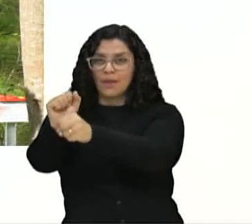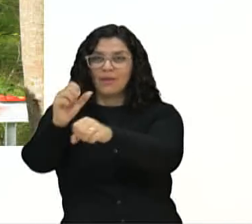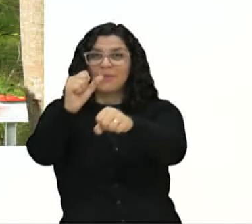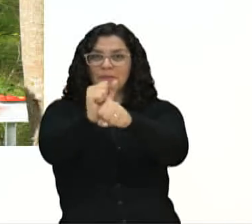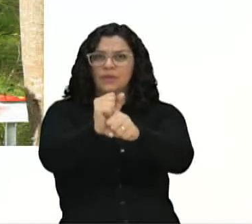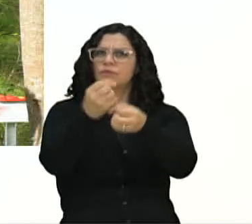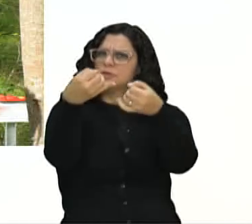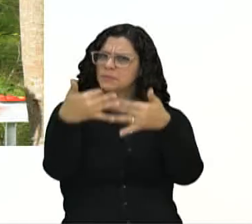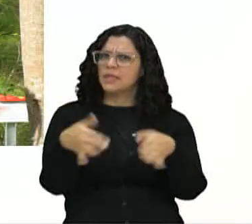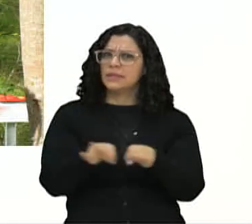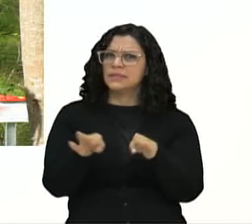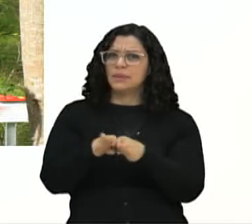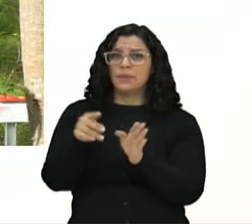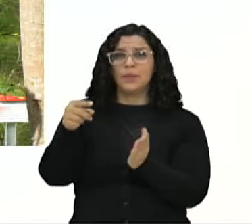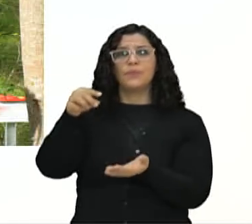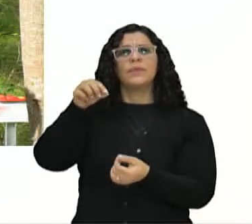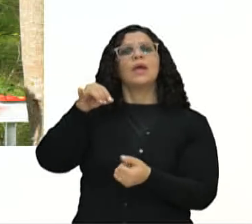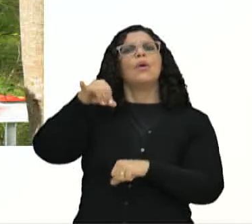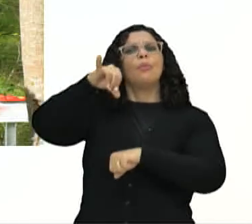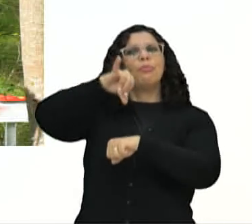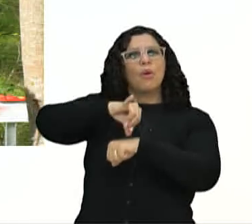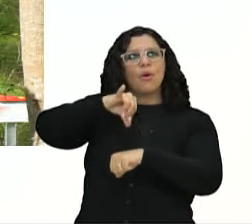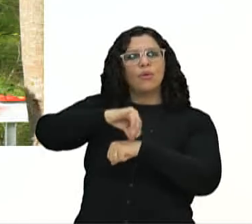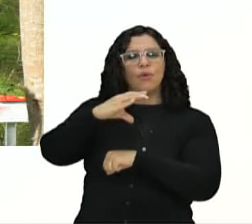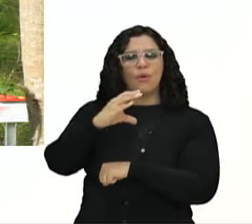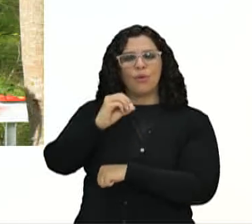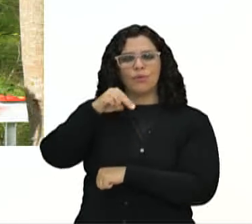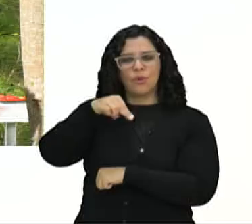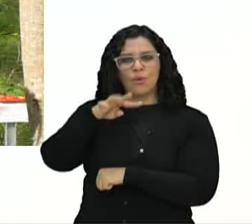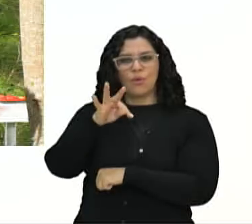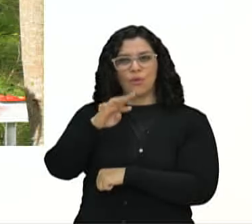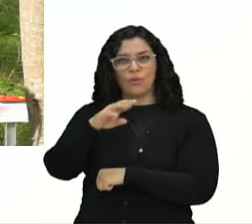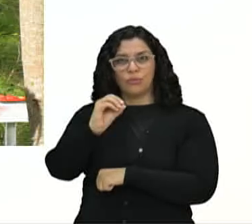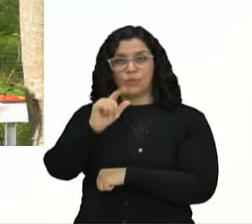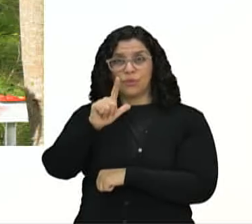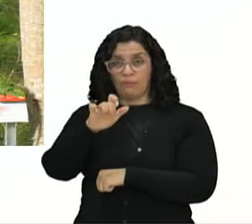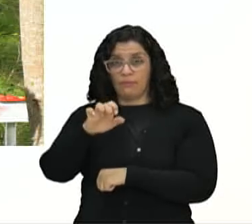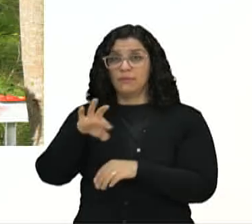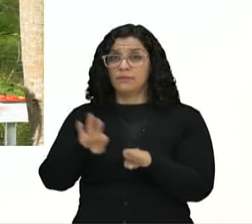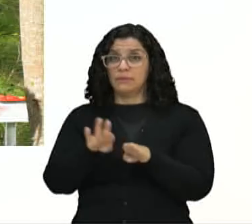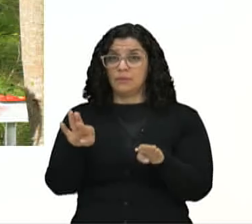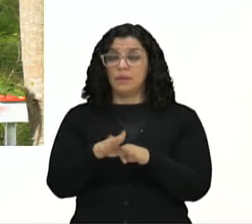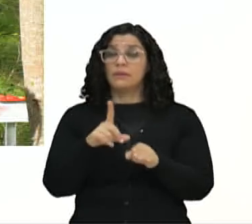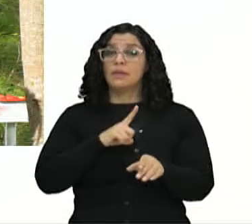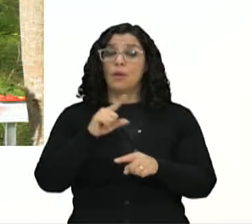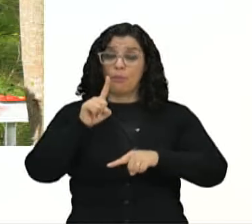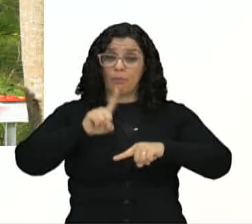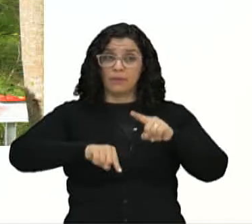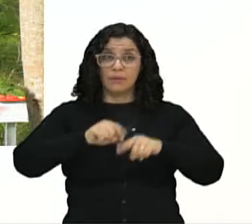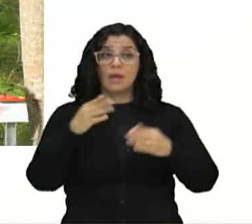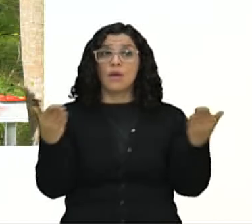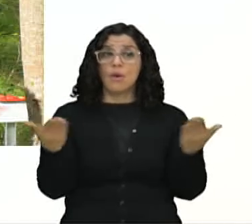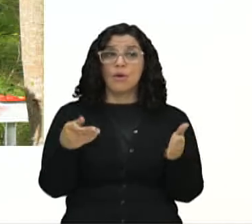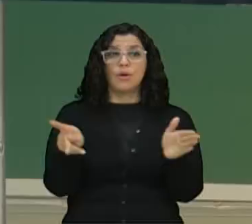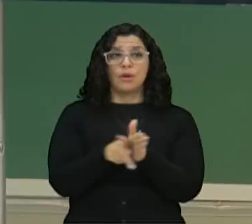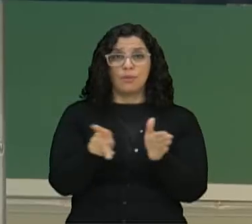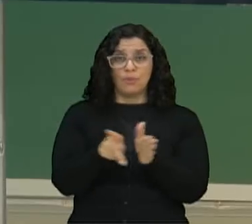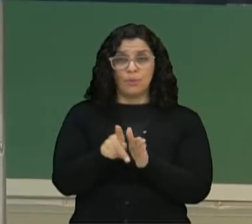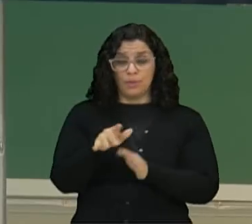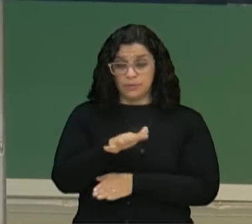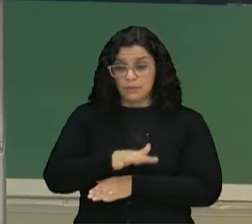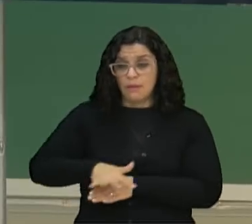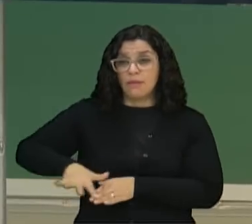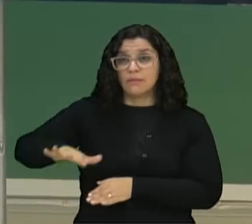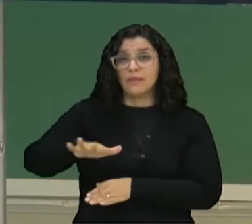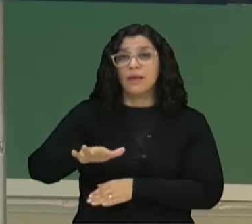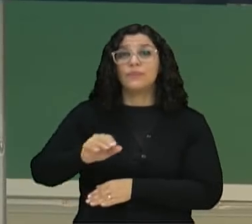ver depois na prática ali, no exemplo, tá bom? Estes são materializados no terreno